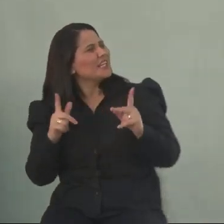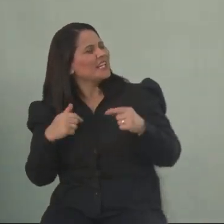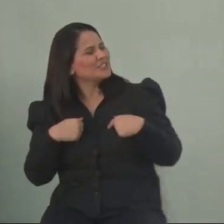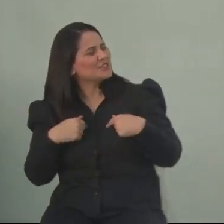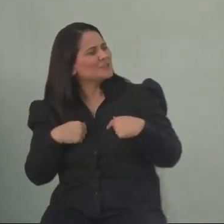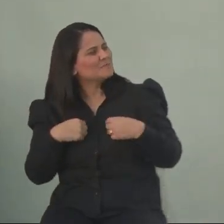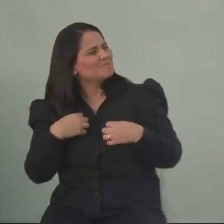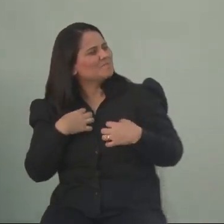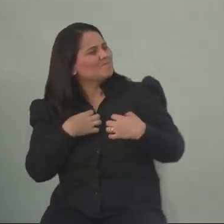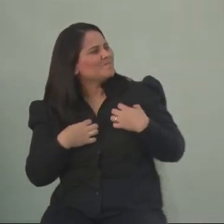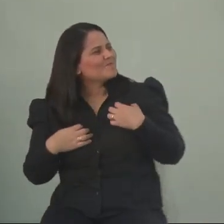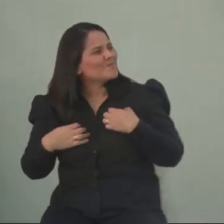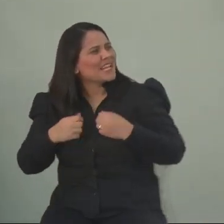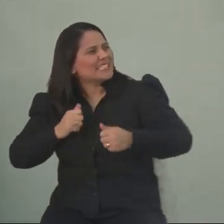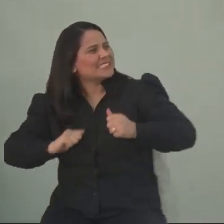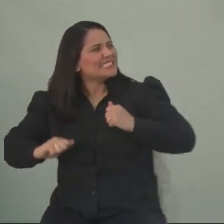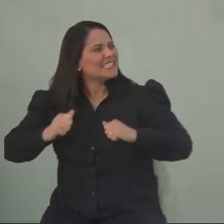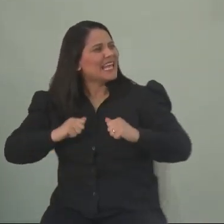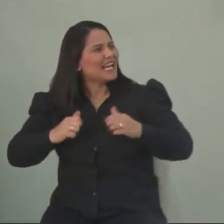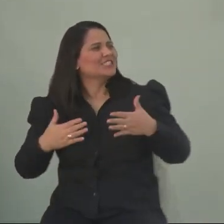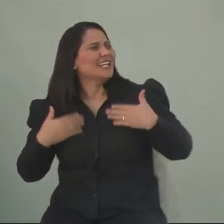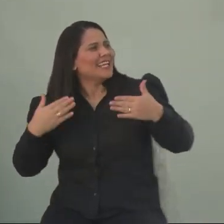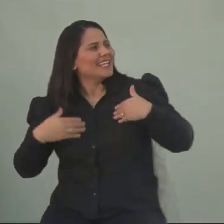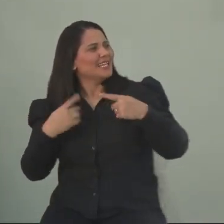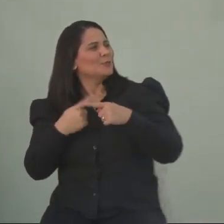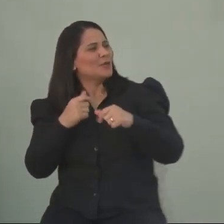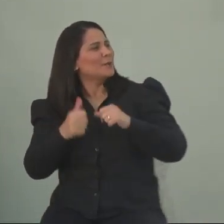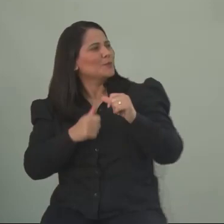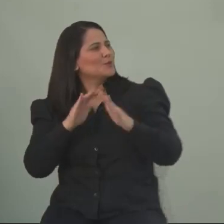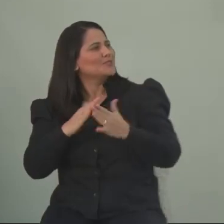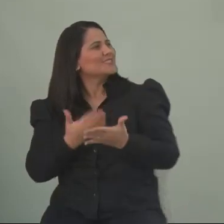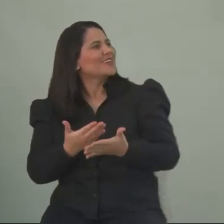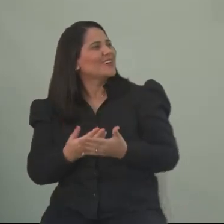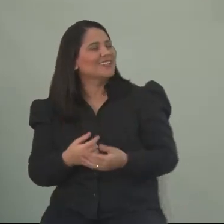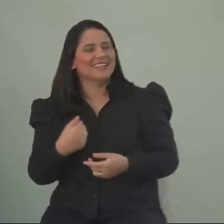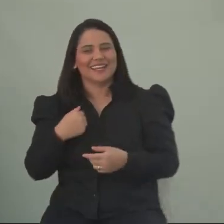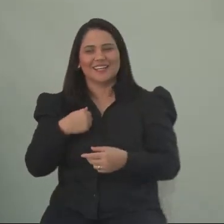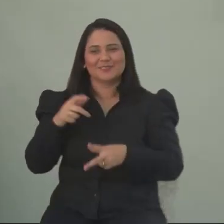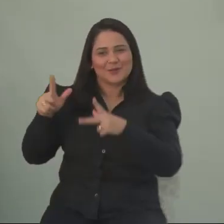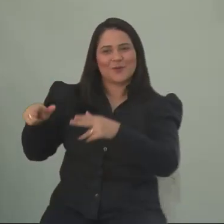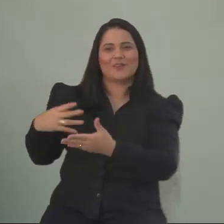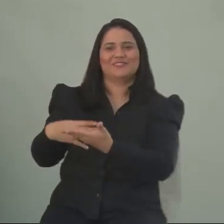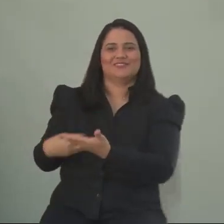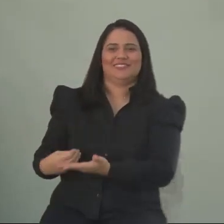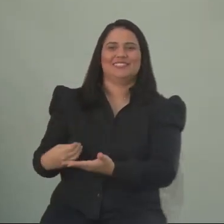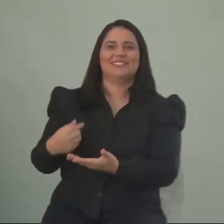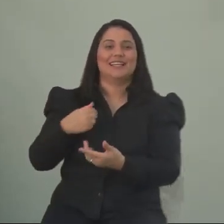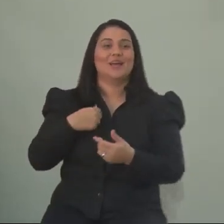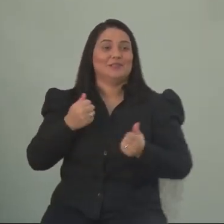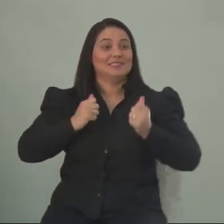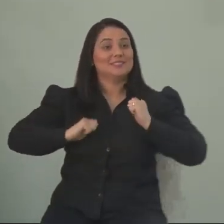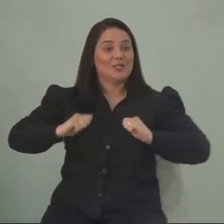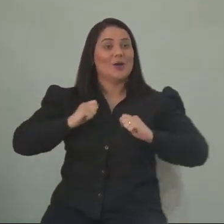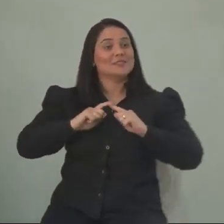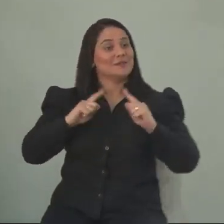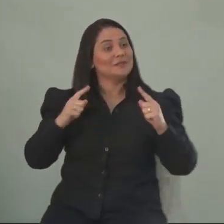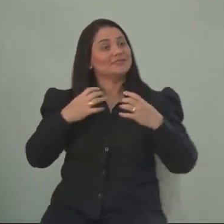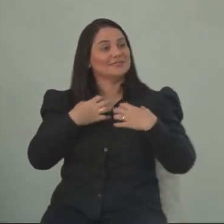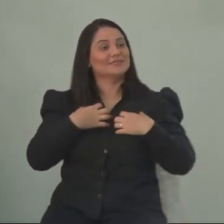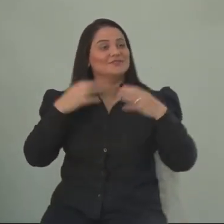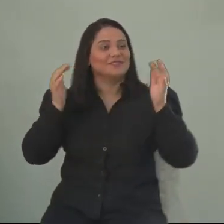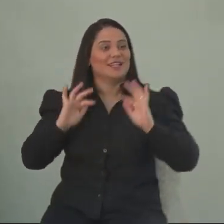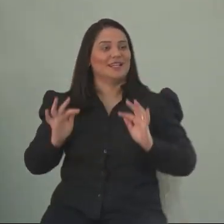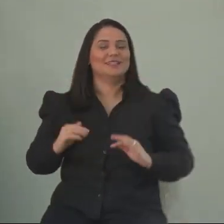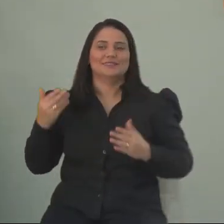de ansiedade e alegria. E é assim que eu estou hoje. Estava ansiosa, mas estou muito alegre de estar aqui. Obrigada